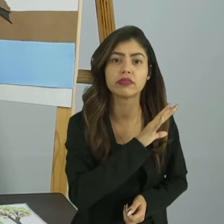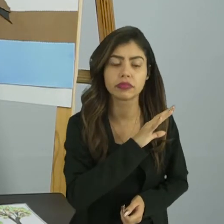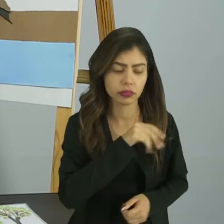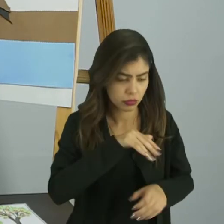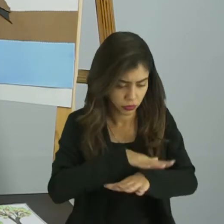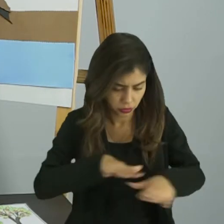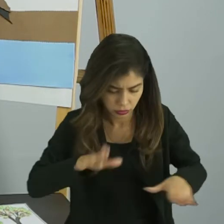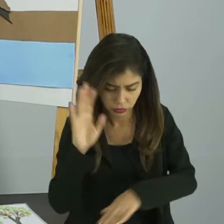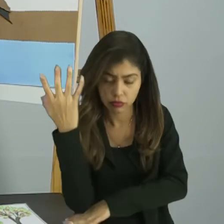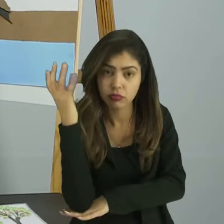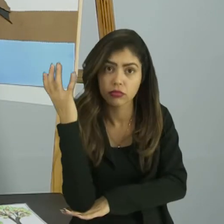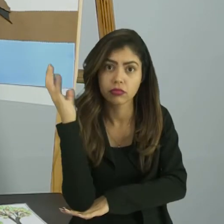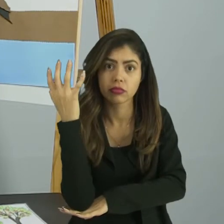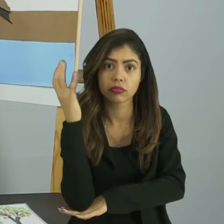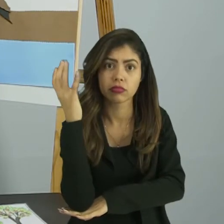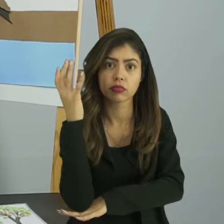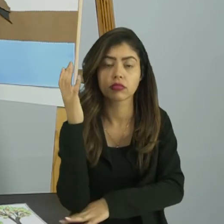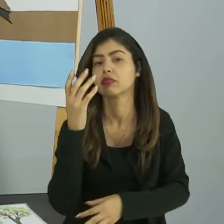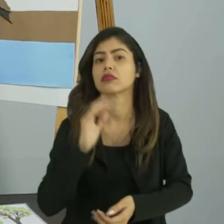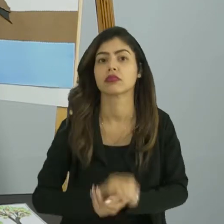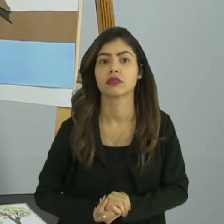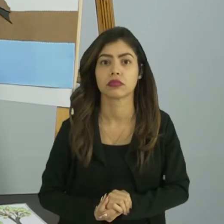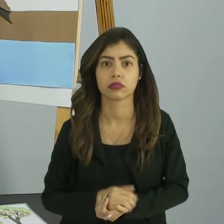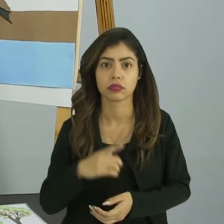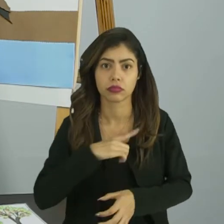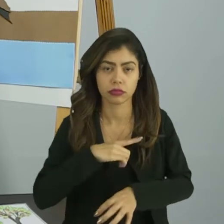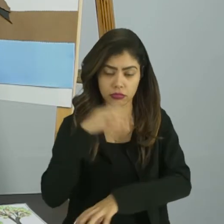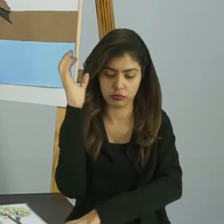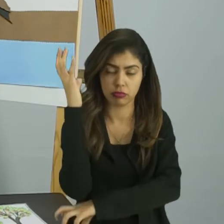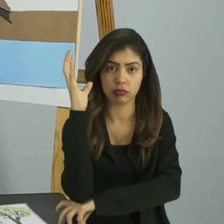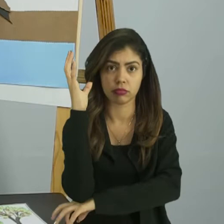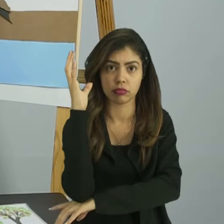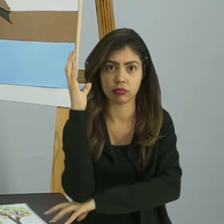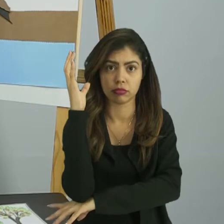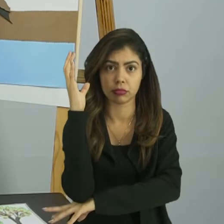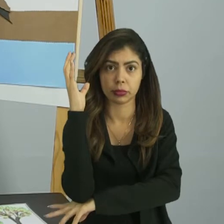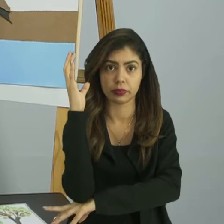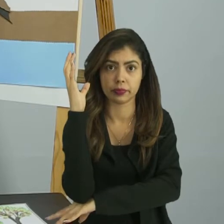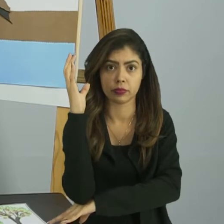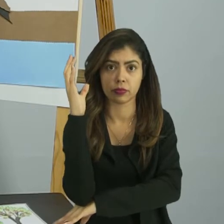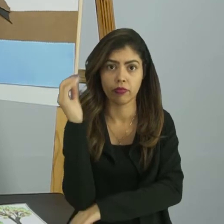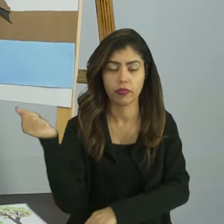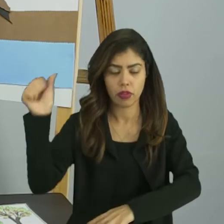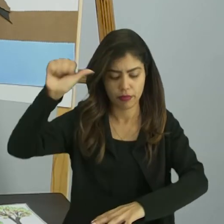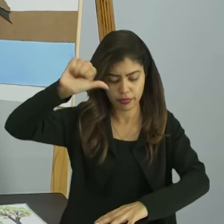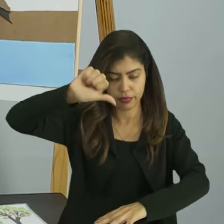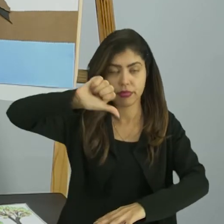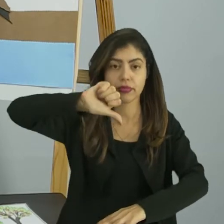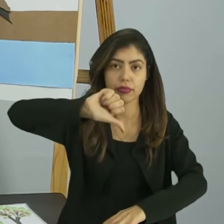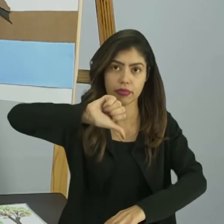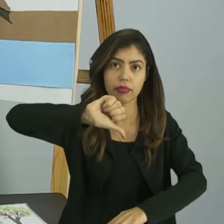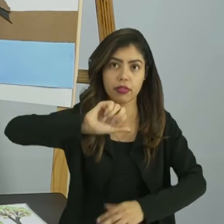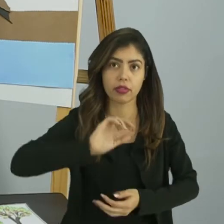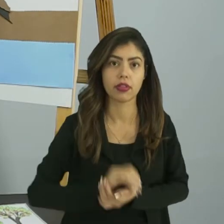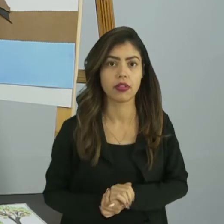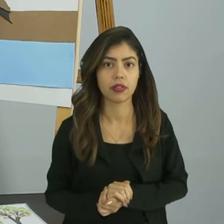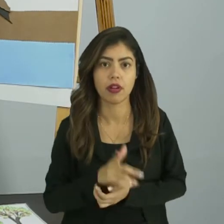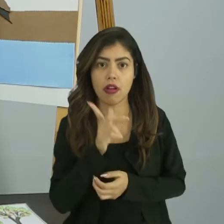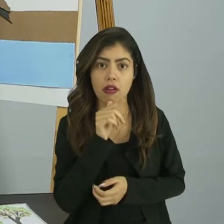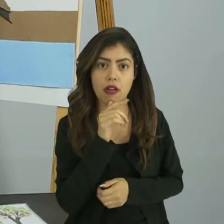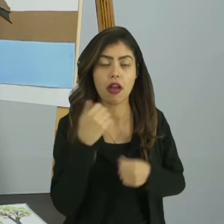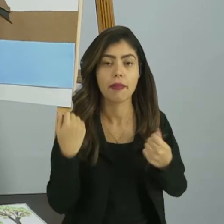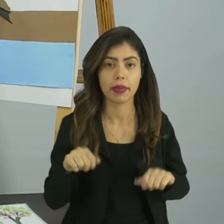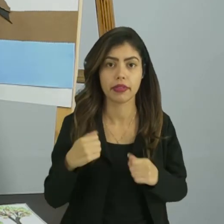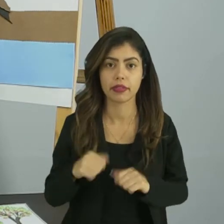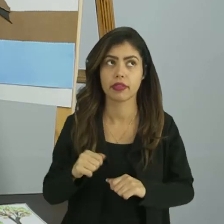a plantinha está, né, plantada está seco, vai lá e agoa. A planta